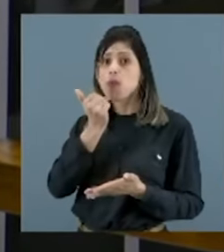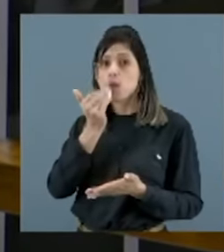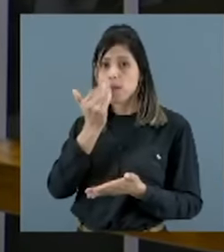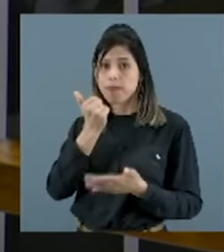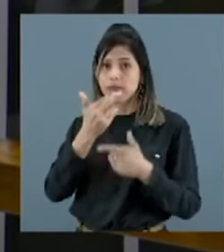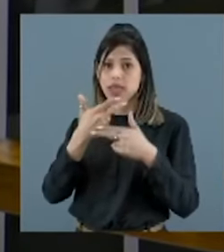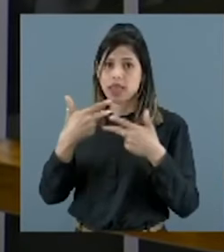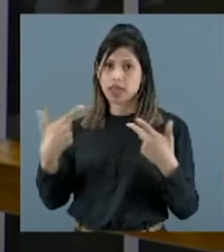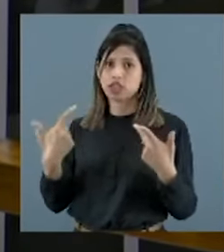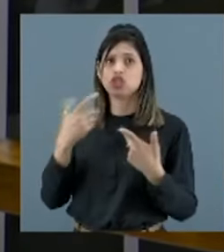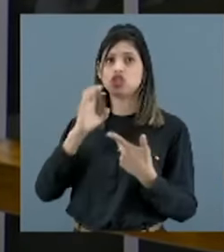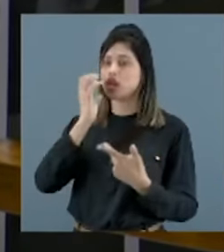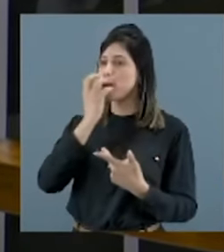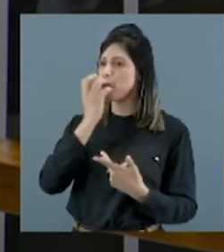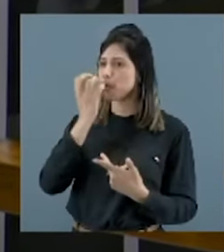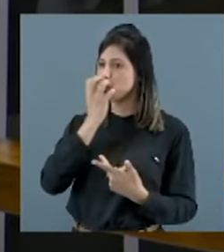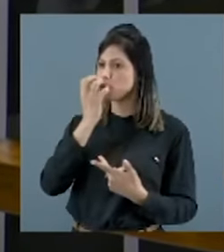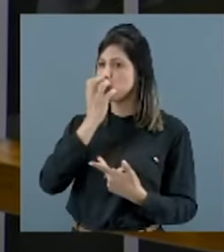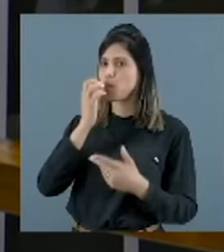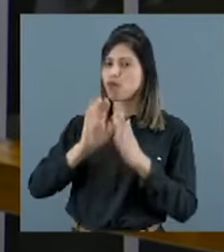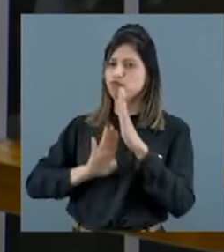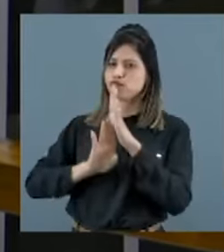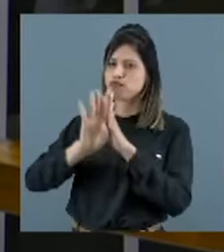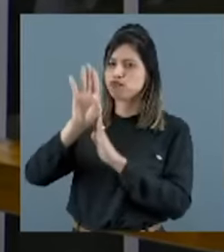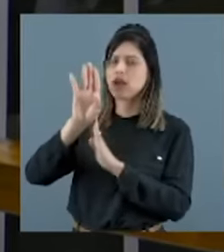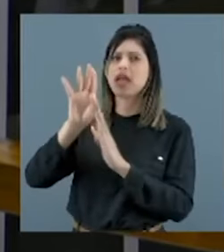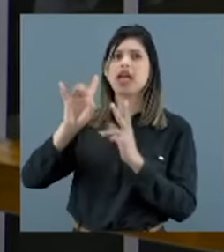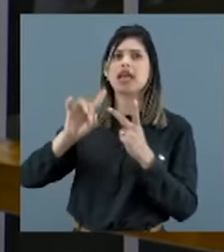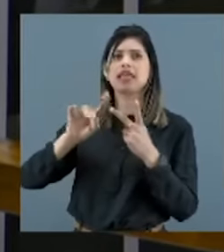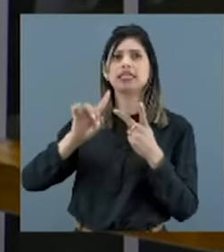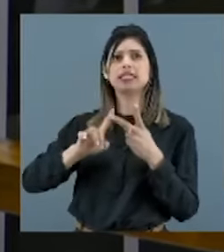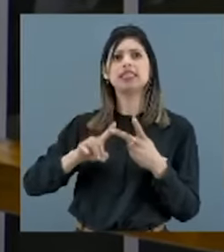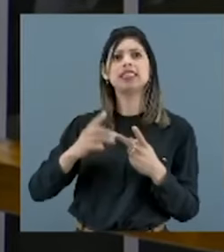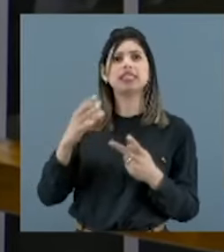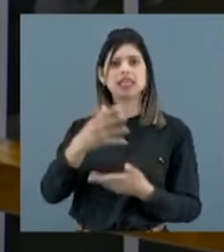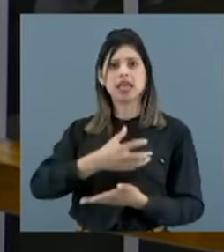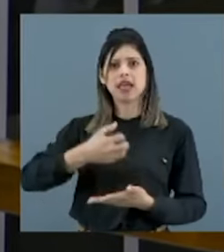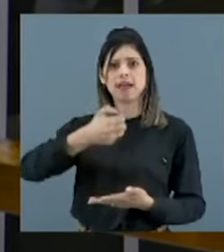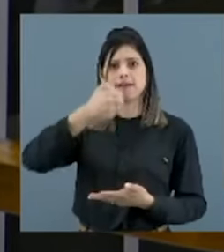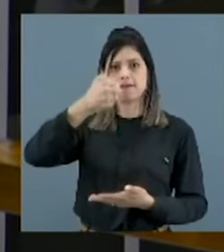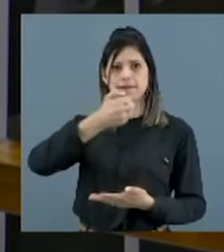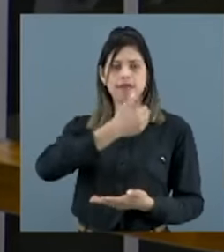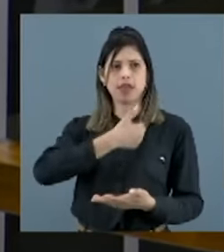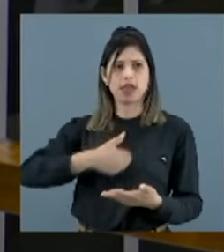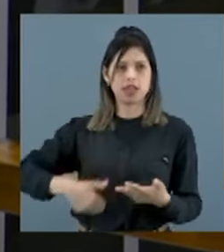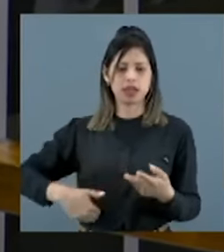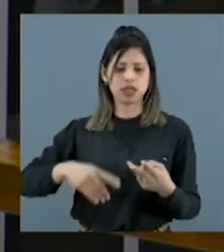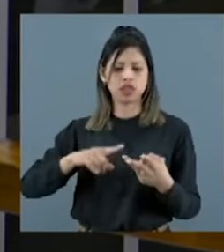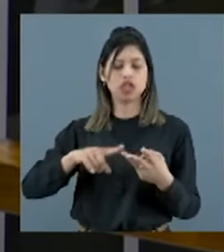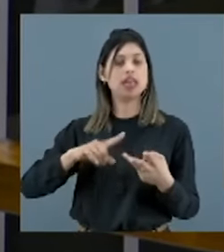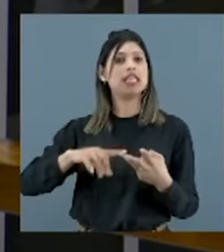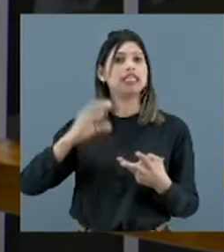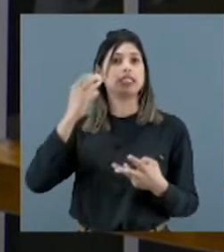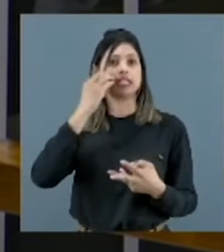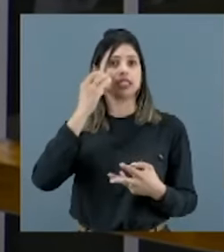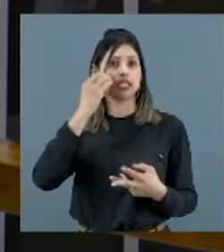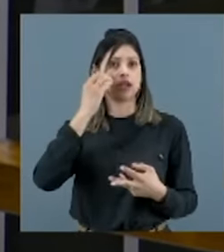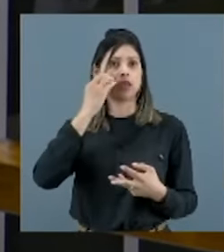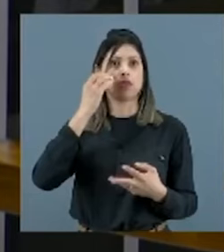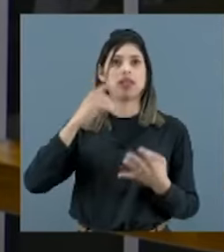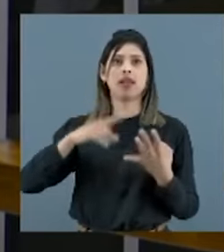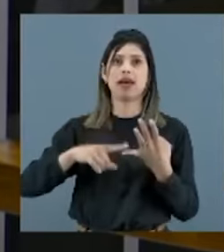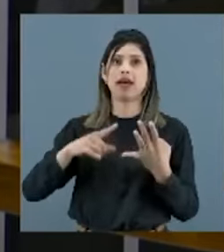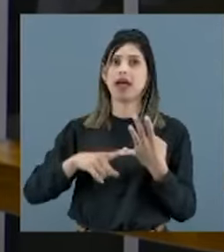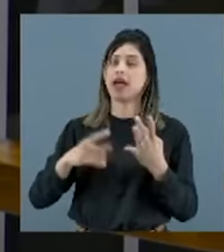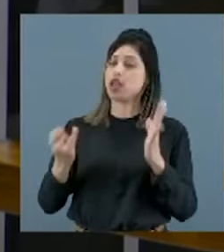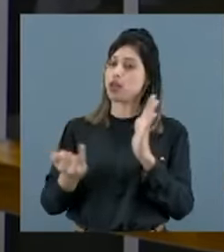cerveja, imposto de celular. Então, o governador Zema é o governador dos impostos e é do Partido Novo. E aqui hoje